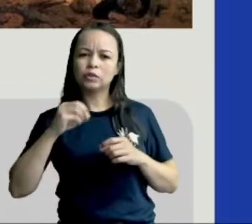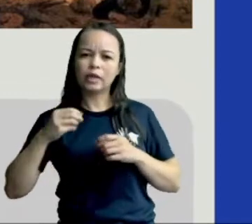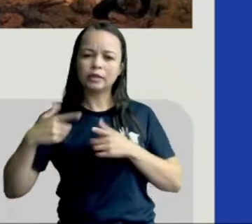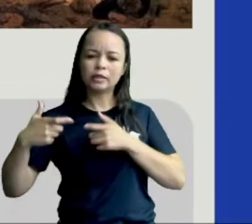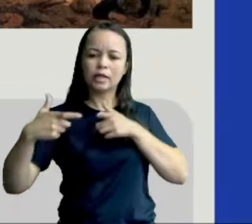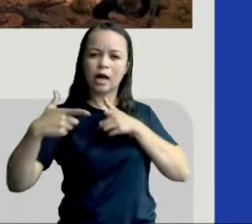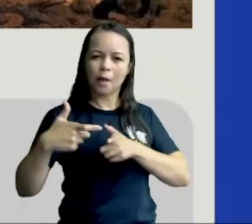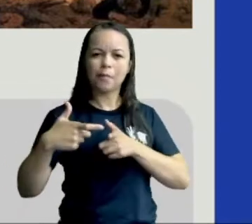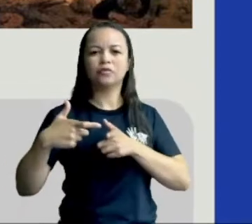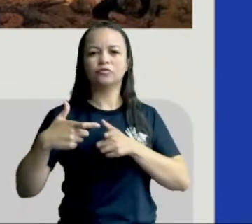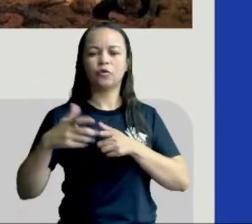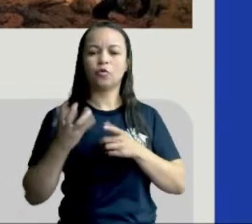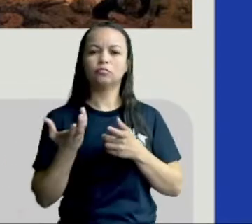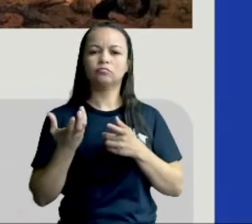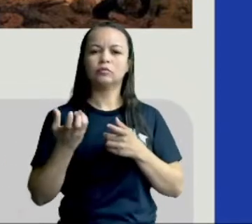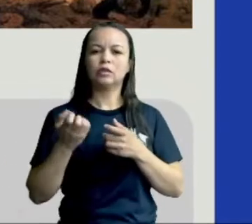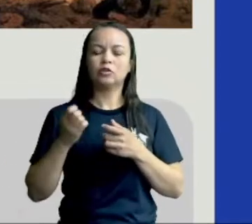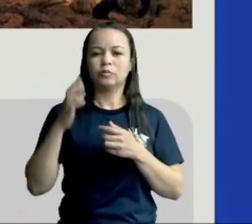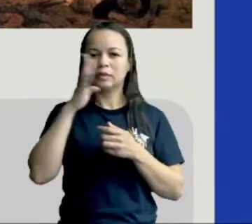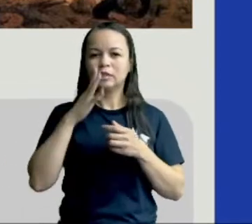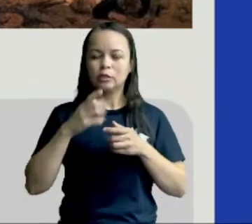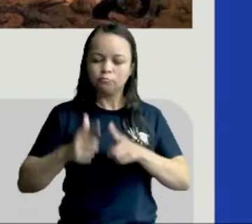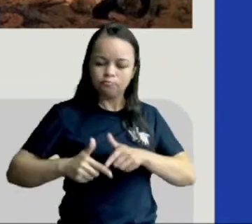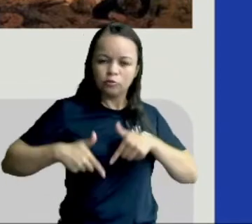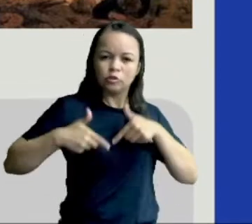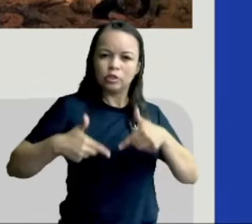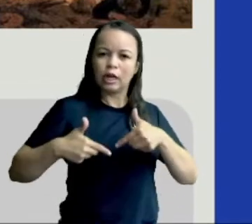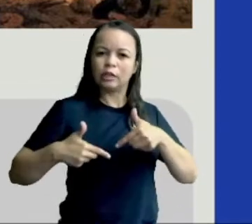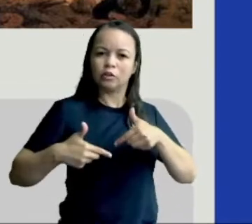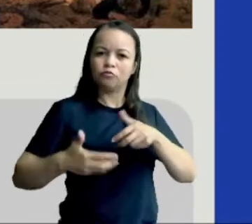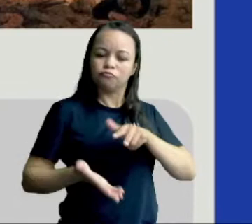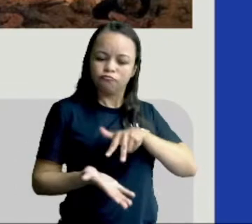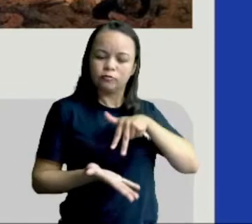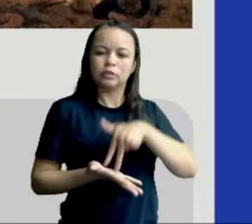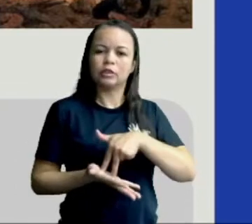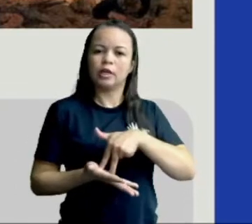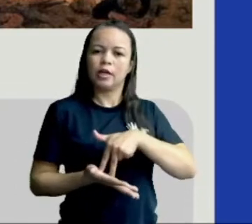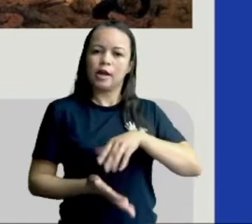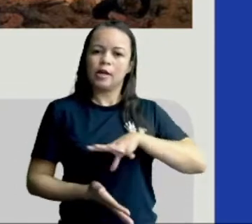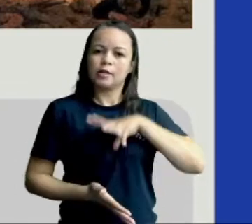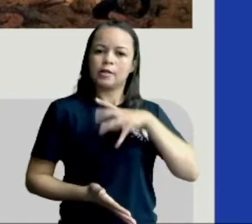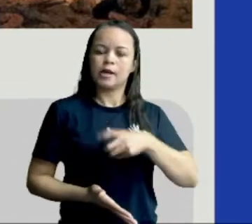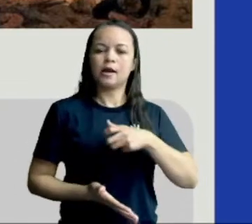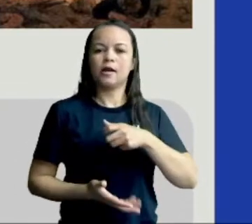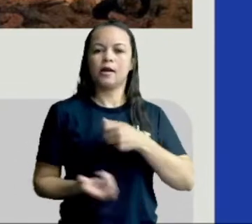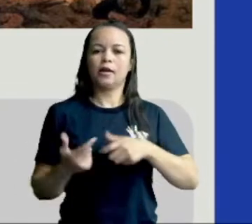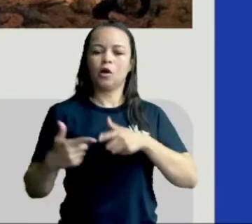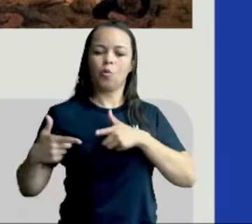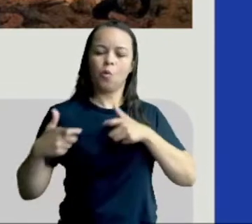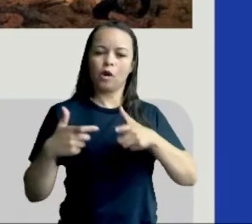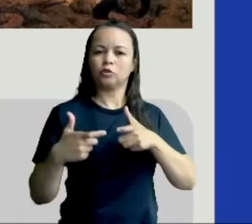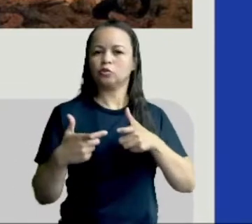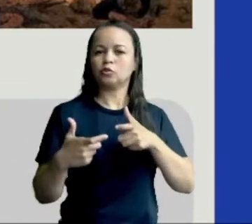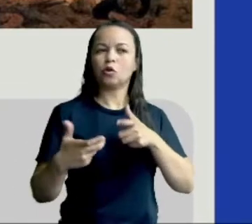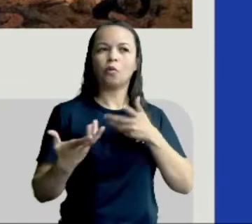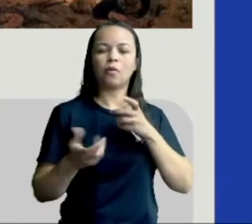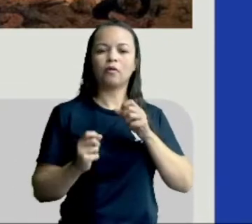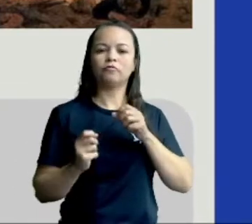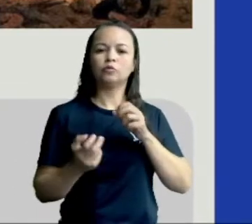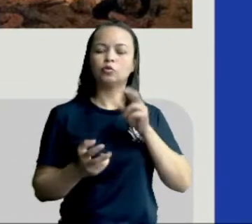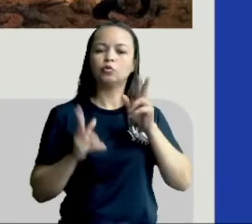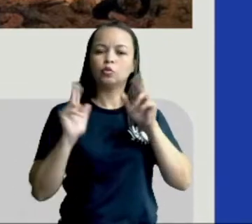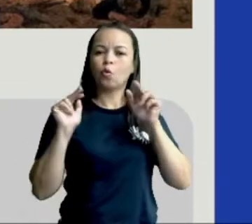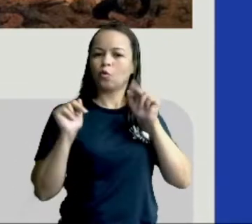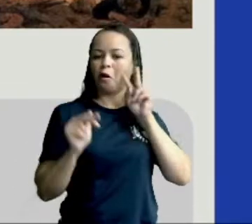e destemidos, instigados por uma força guerreira nunca vista pelo mundo, com uma tropa formada por 3